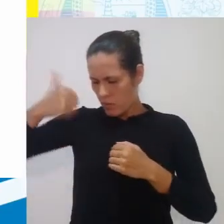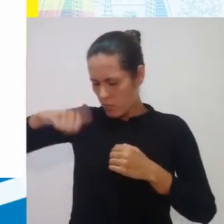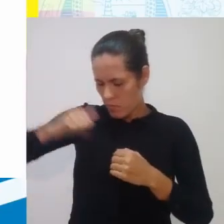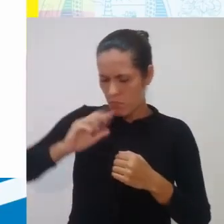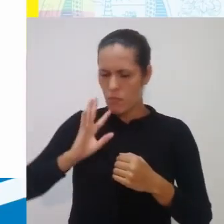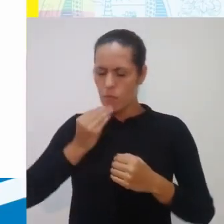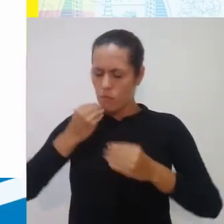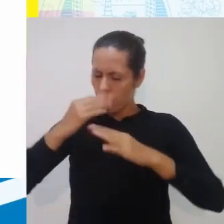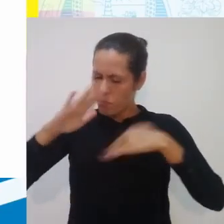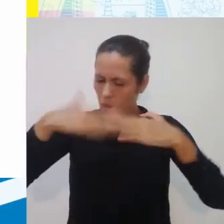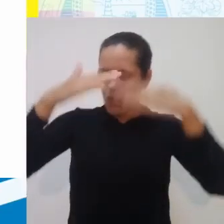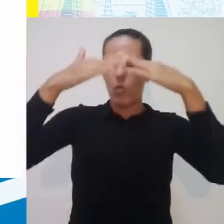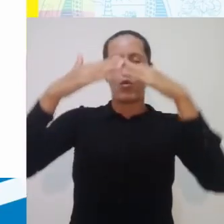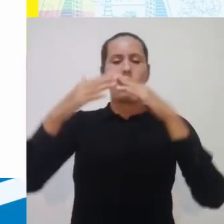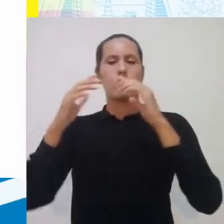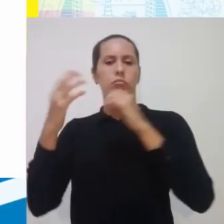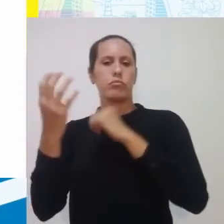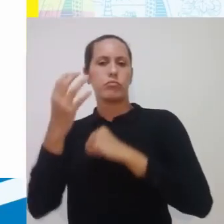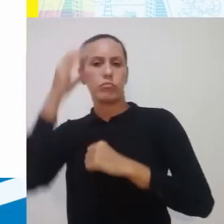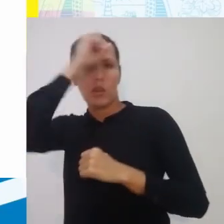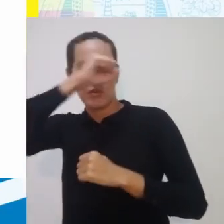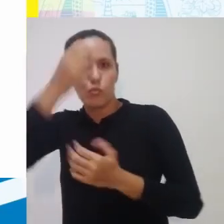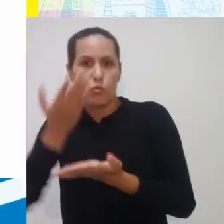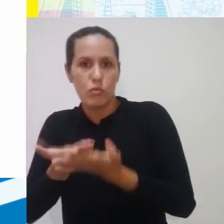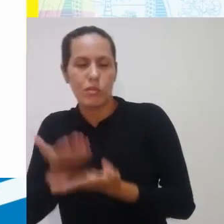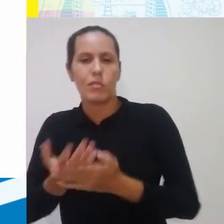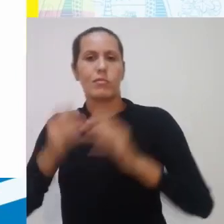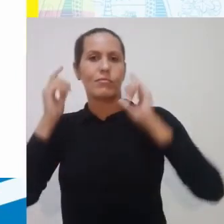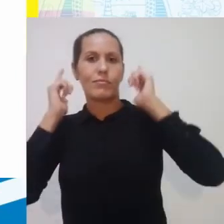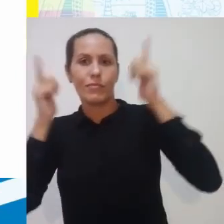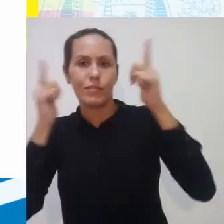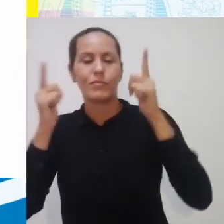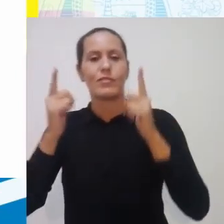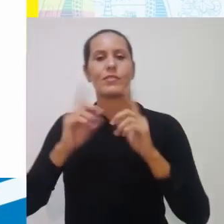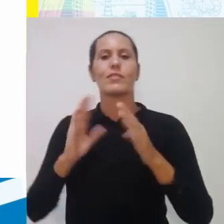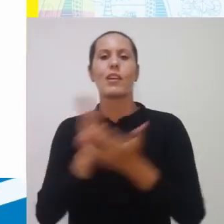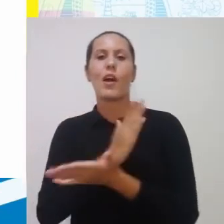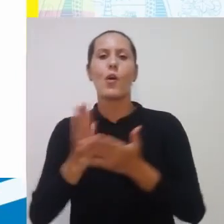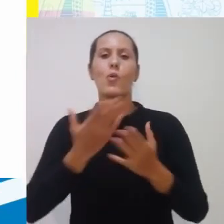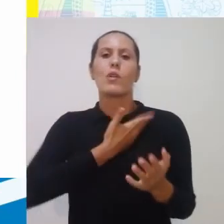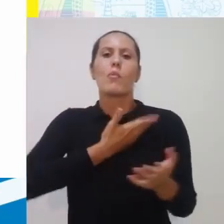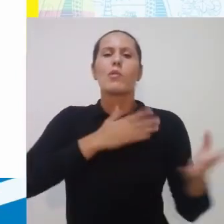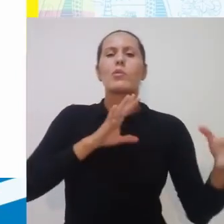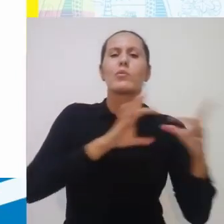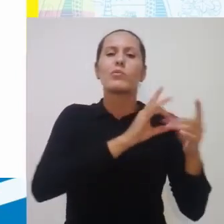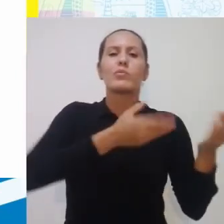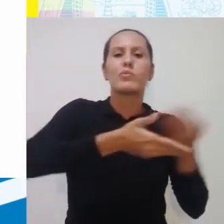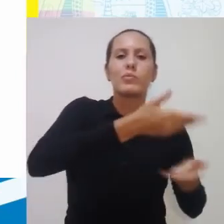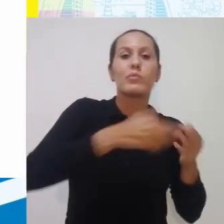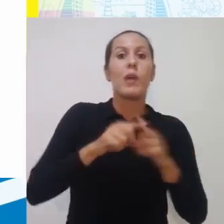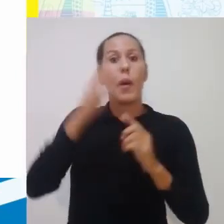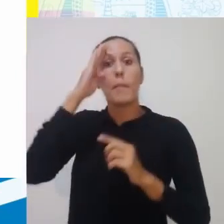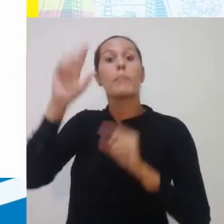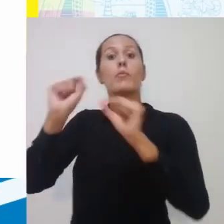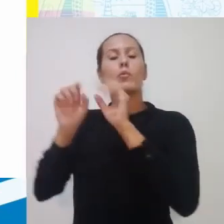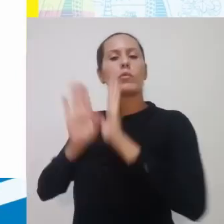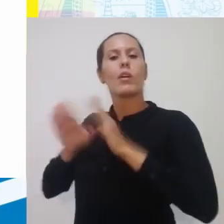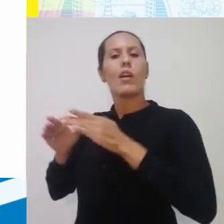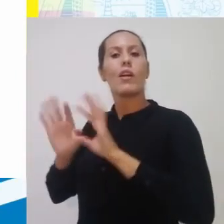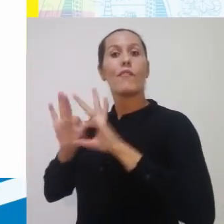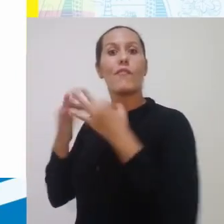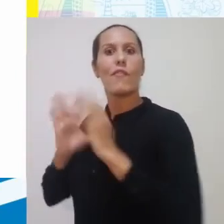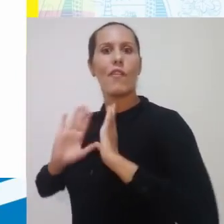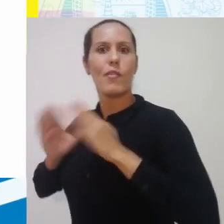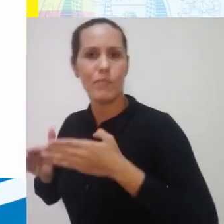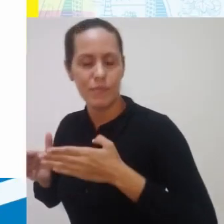melhorar o autoconhecimento, instruir-se, divertir-se, reforçar laços sociais e especialmente